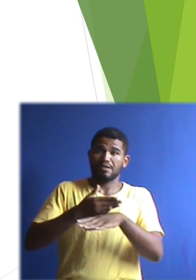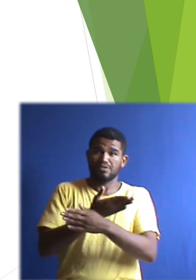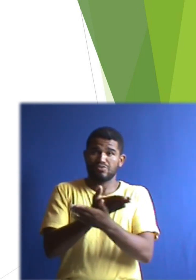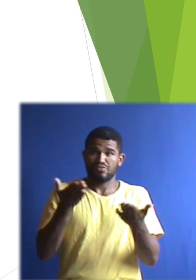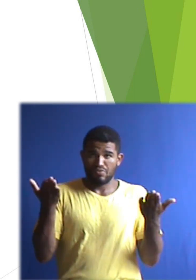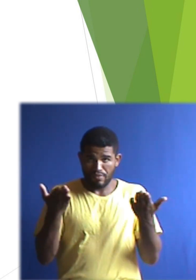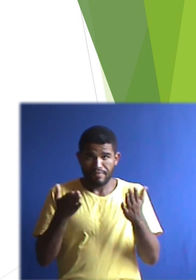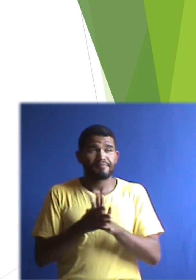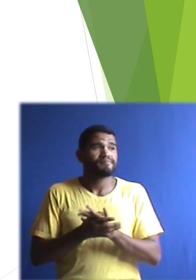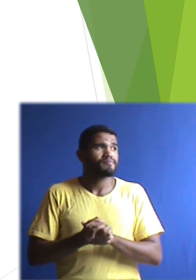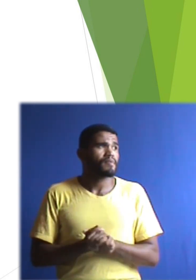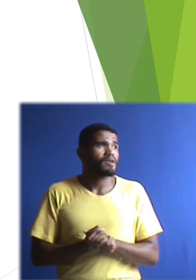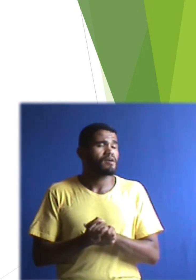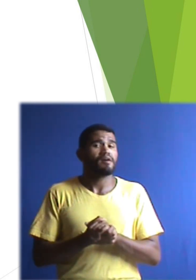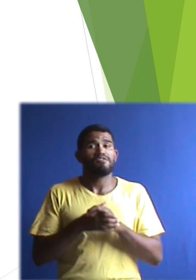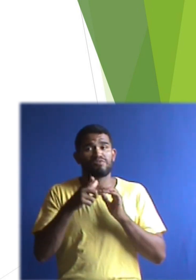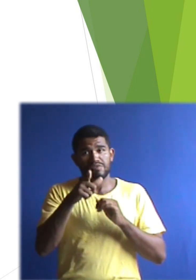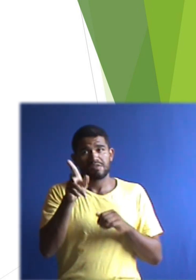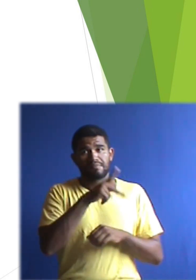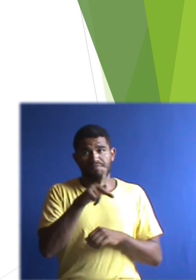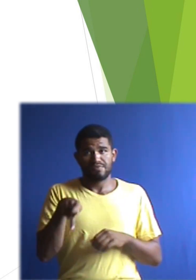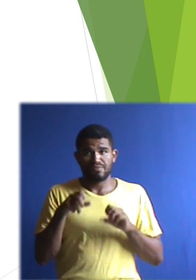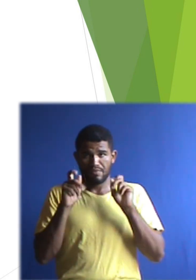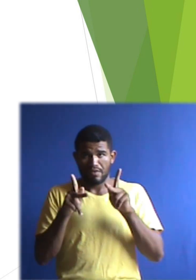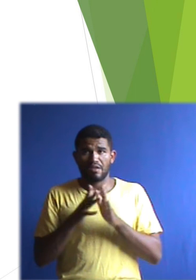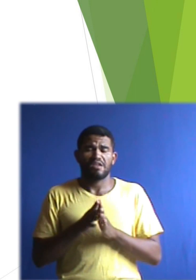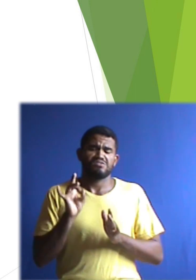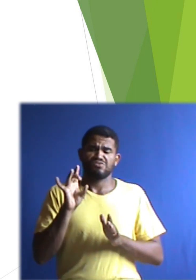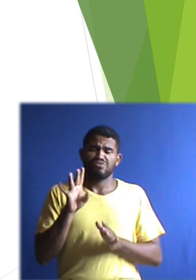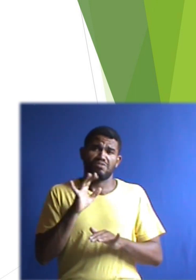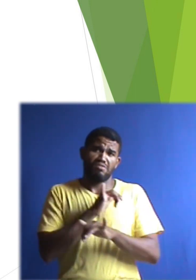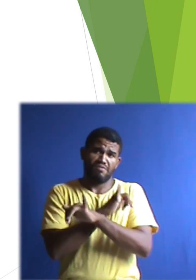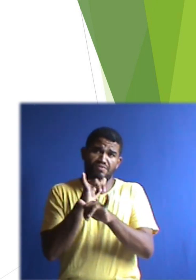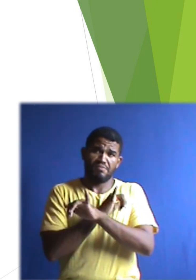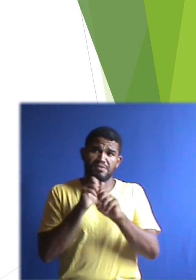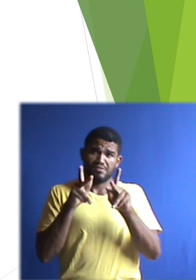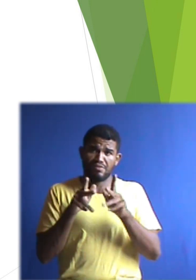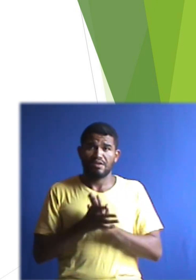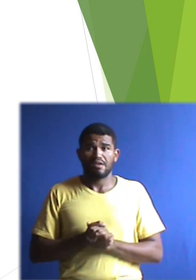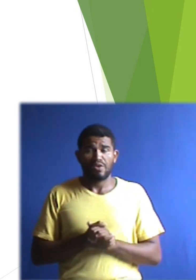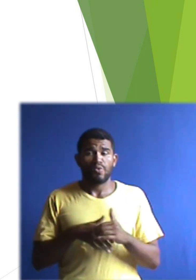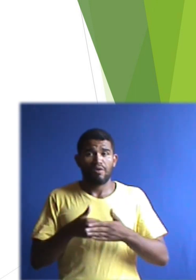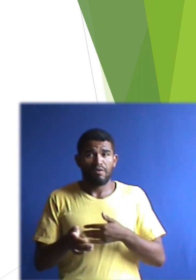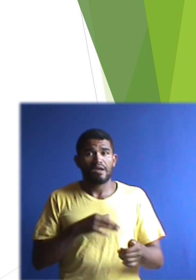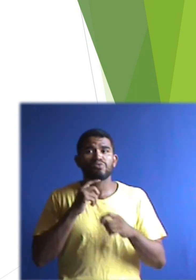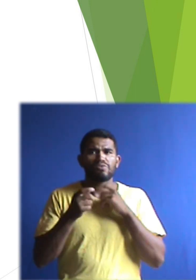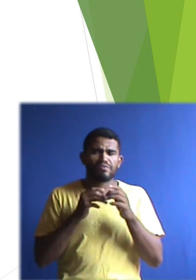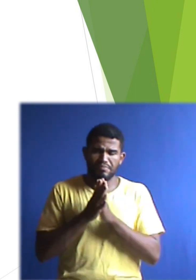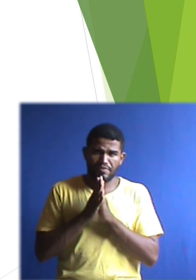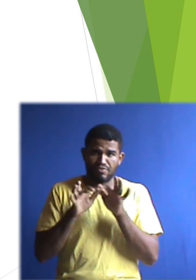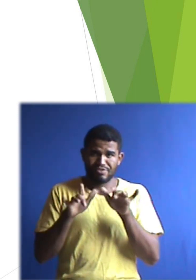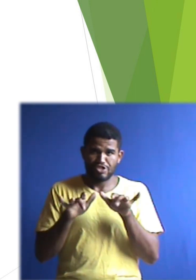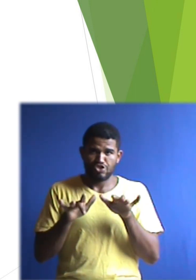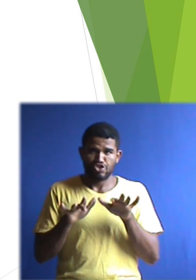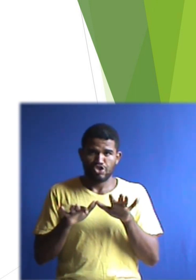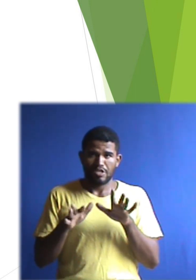massa, deixar essa mão na massa mais para você, professor. E é isso aí. Qualquer dúvida, digite aí nos comentários do